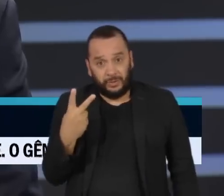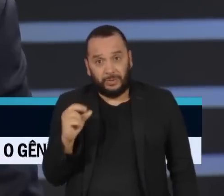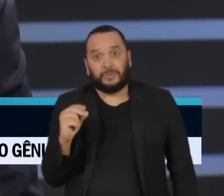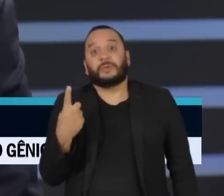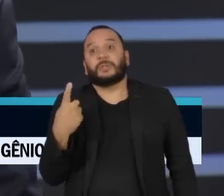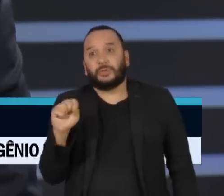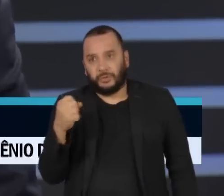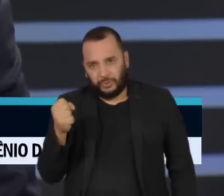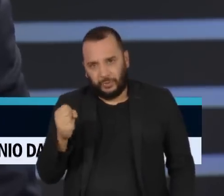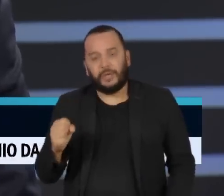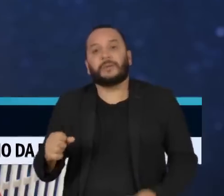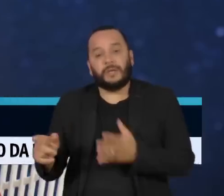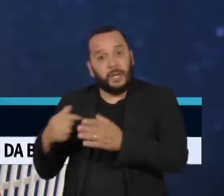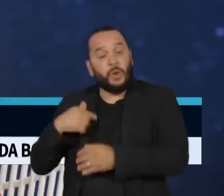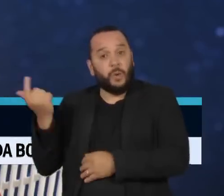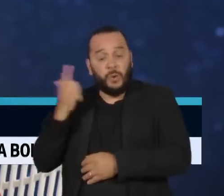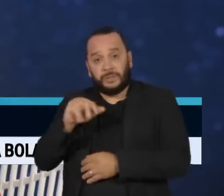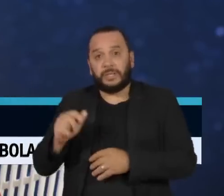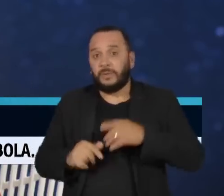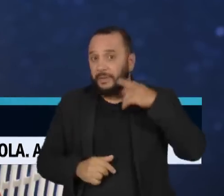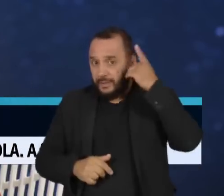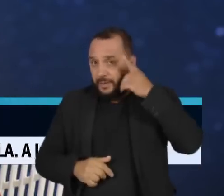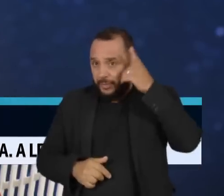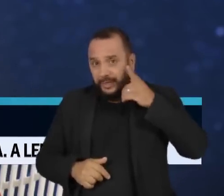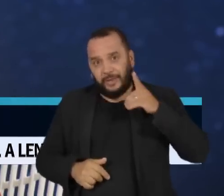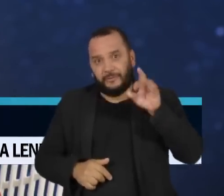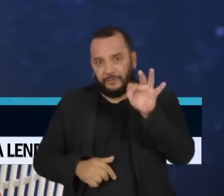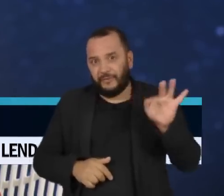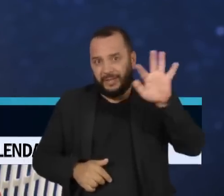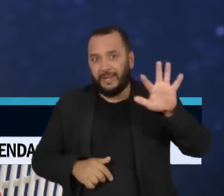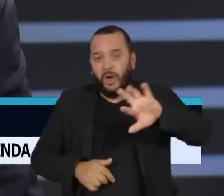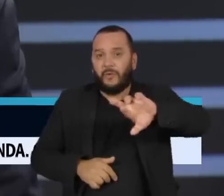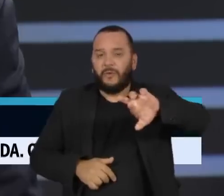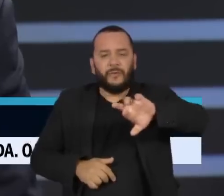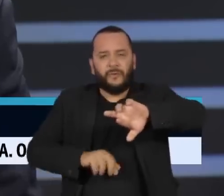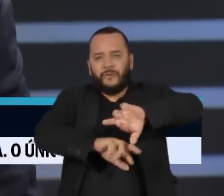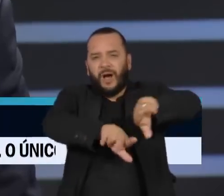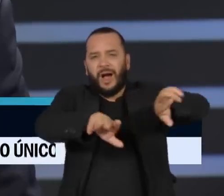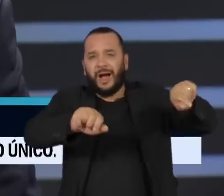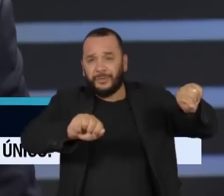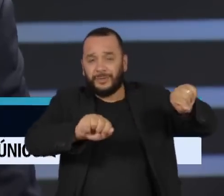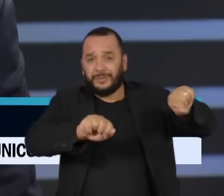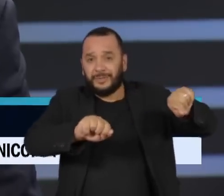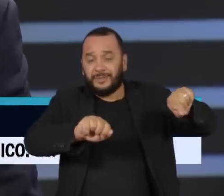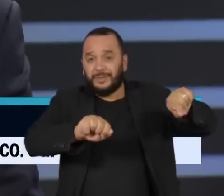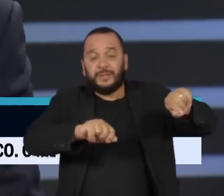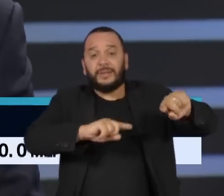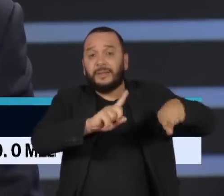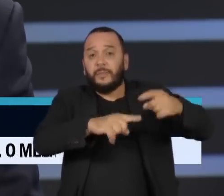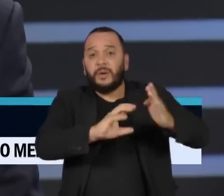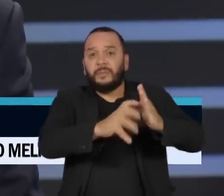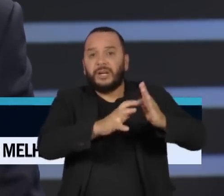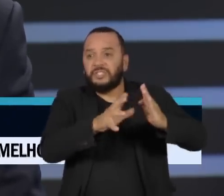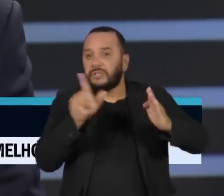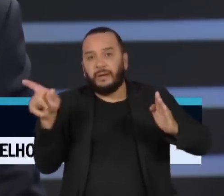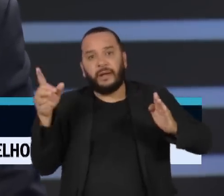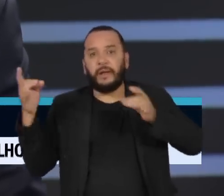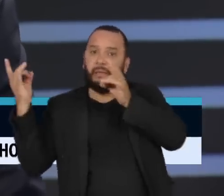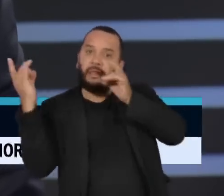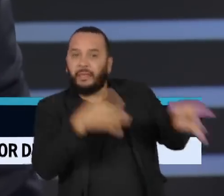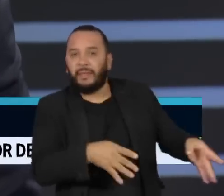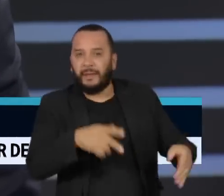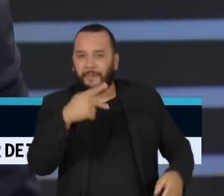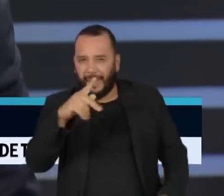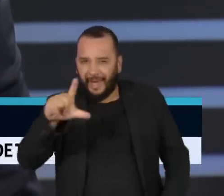fez 100 e tantos deputados federais. 6 meses depois, ele saiu do partido. Não é? Ele não acredita em estruturas orgânicas. Então, eu acho que essa é a grande falha dele